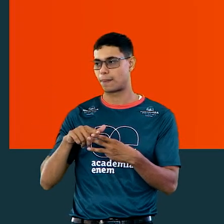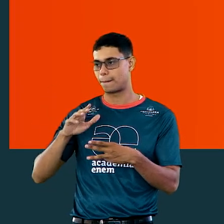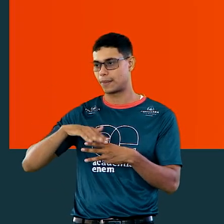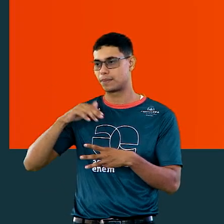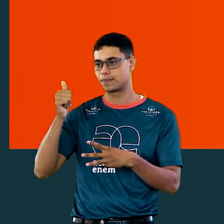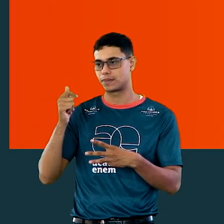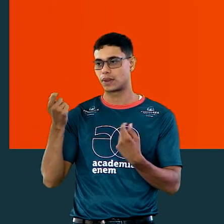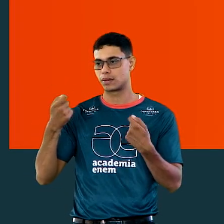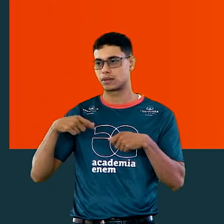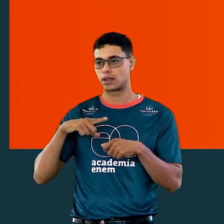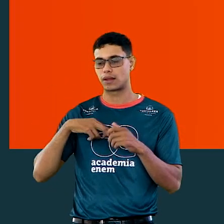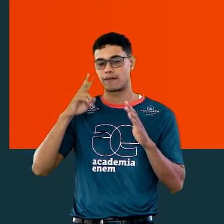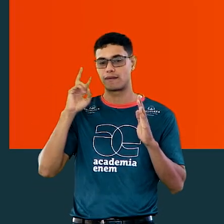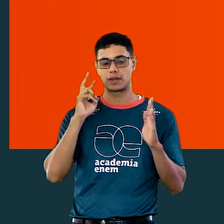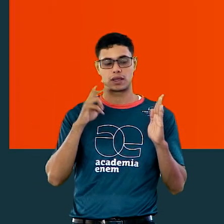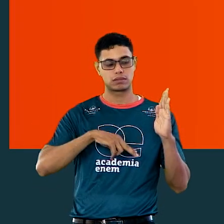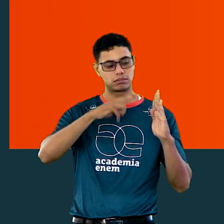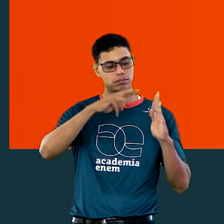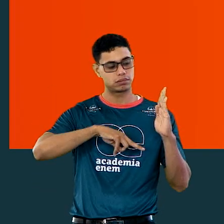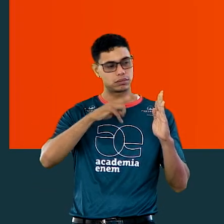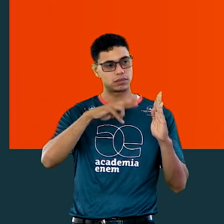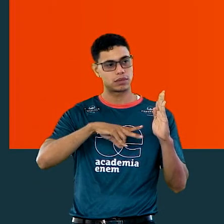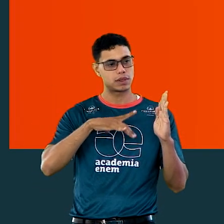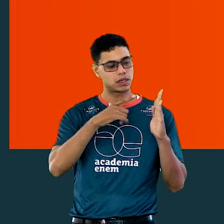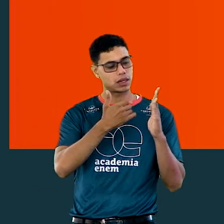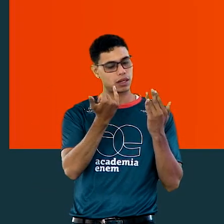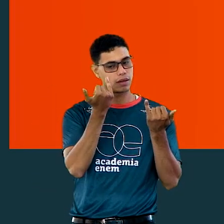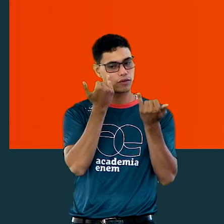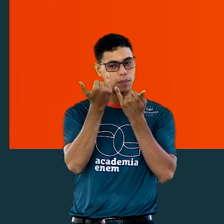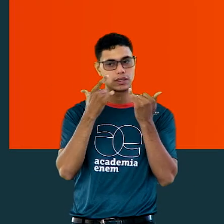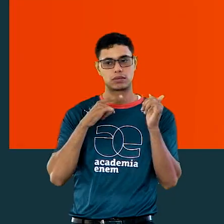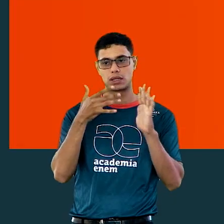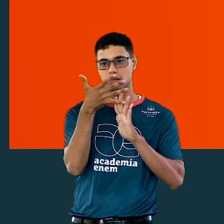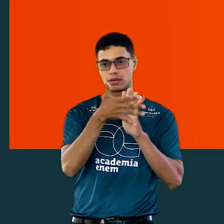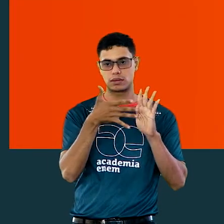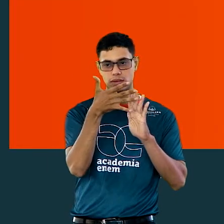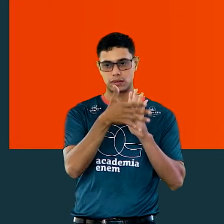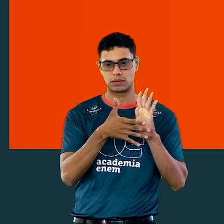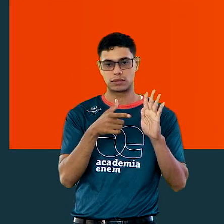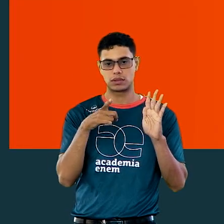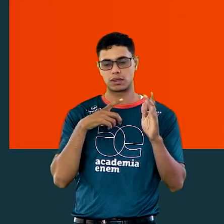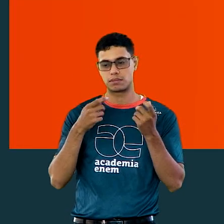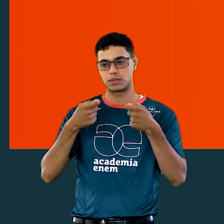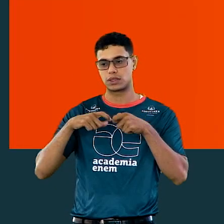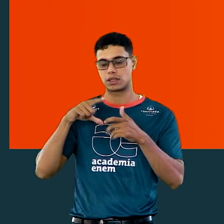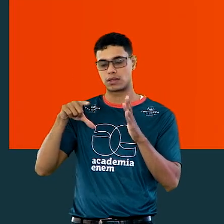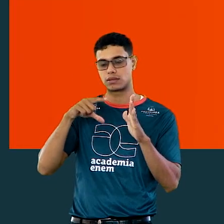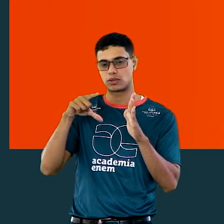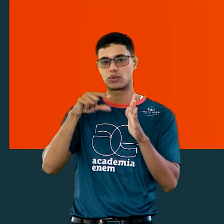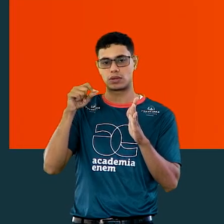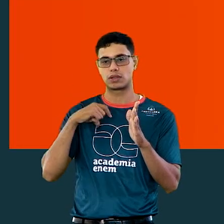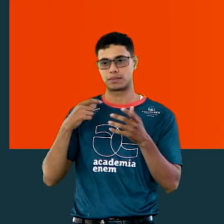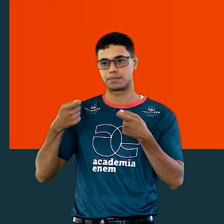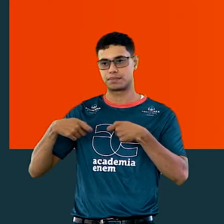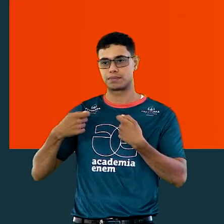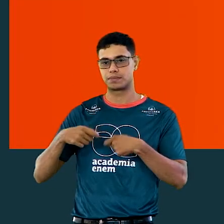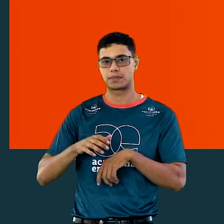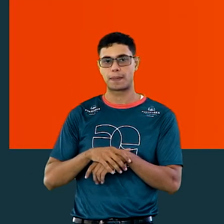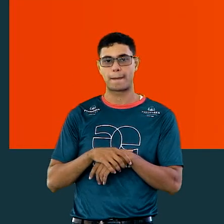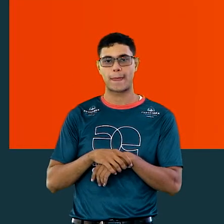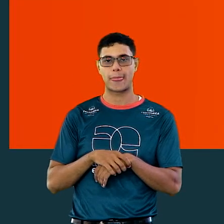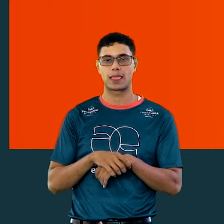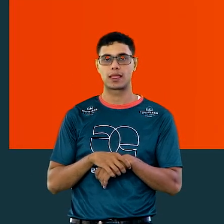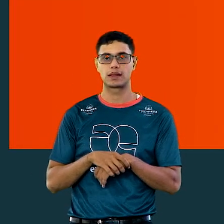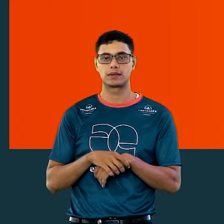que saber ler. Está tudo lá no texto. Tem que saber fazer as escolhas ou não tem? Tem que saber fazer